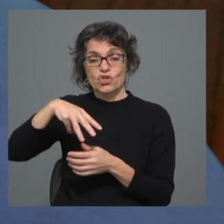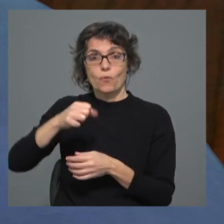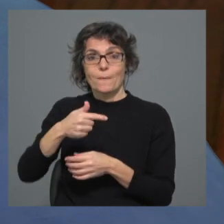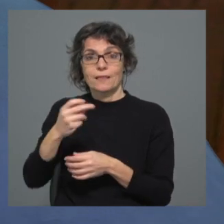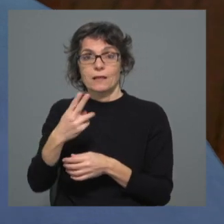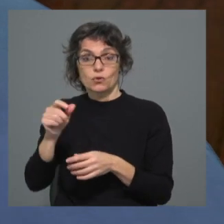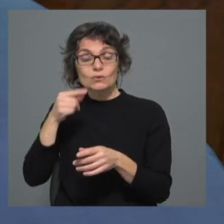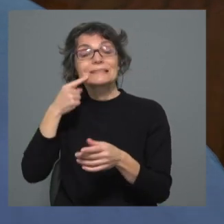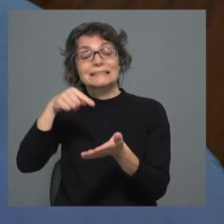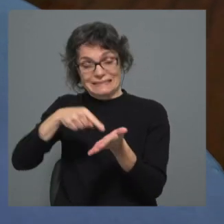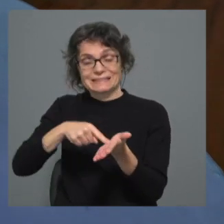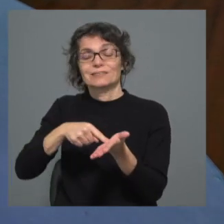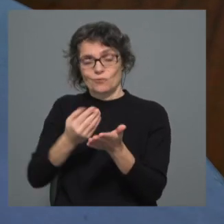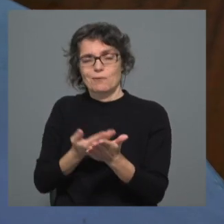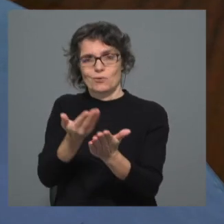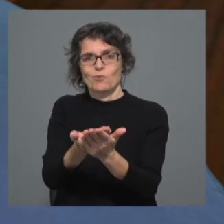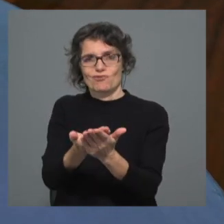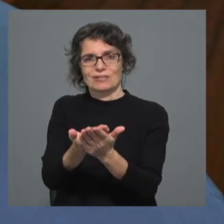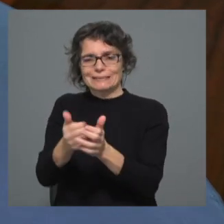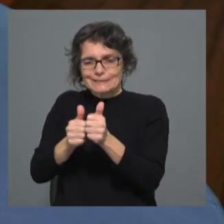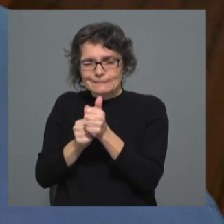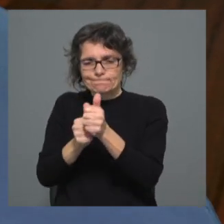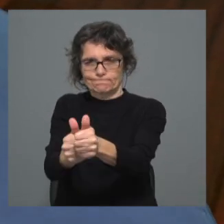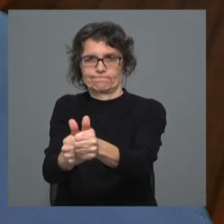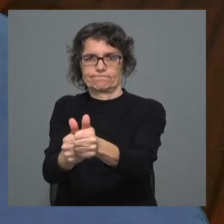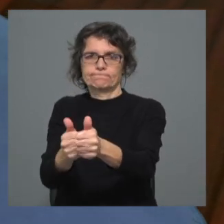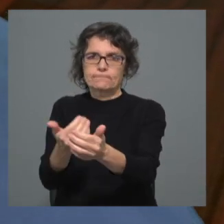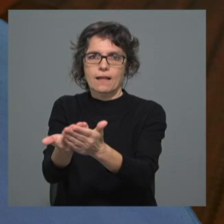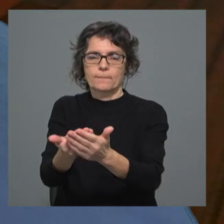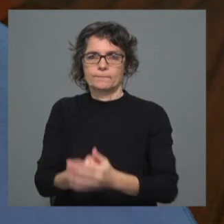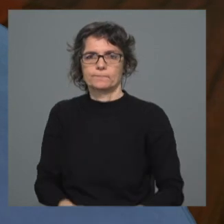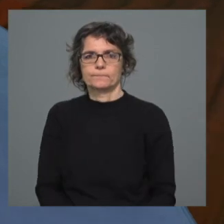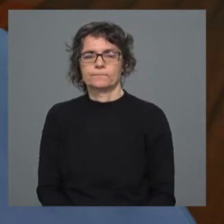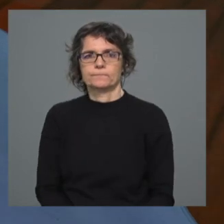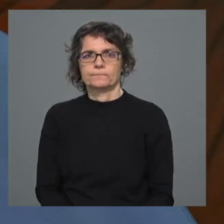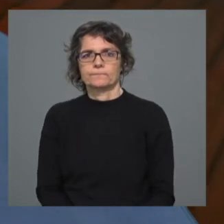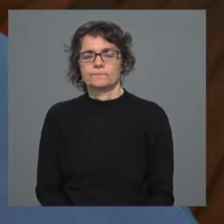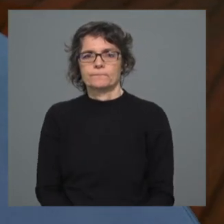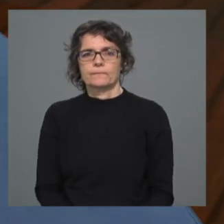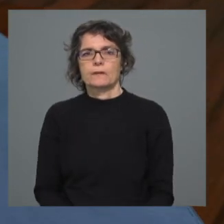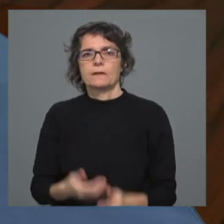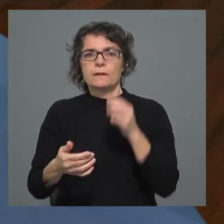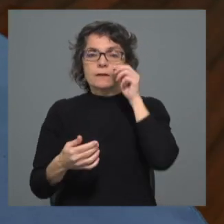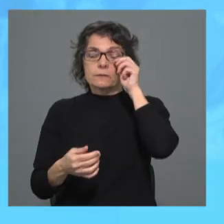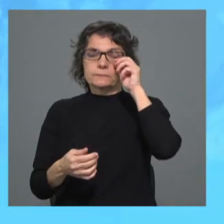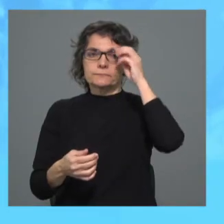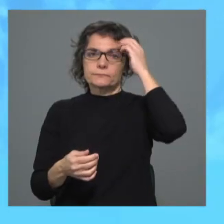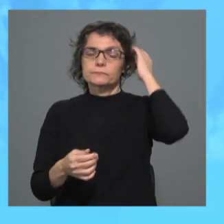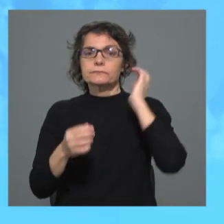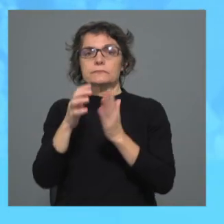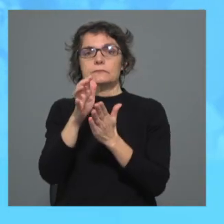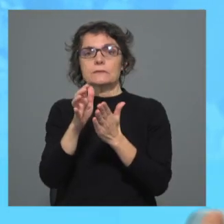de Mateus é exatamente uma proposta de seguimento. Avançamos para o comentário à primeira e à segunda leitura, necessariamente mais